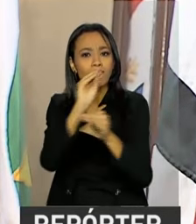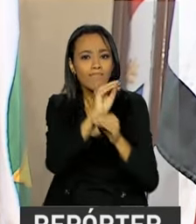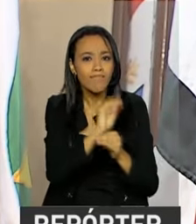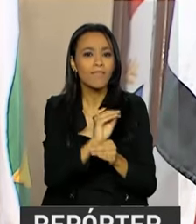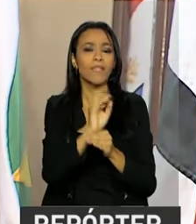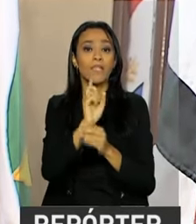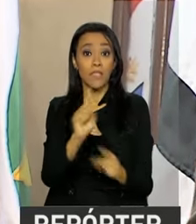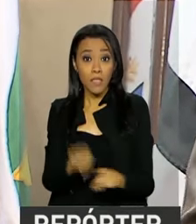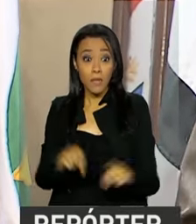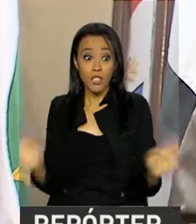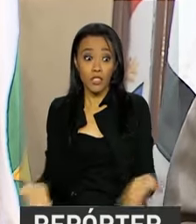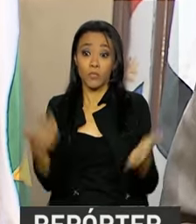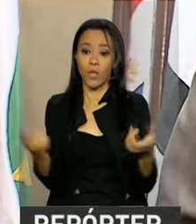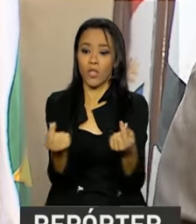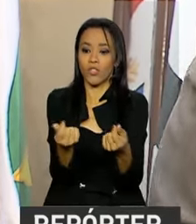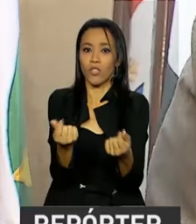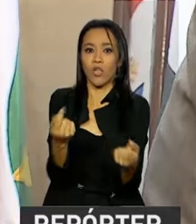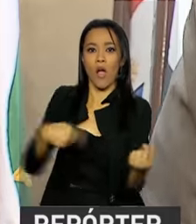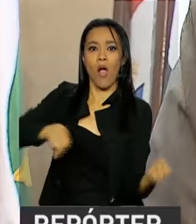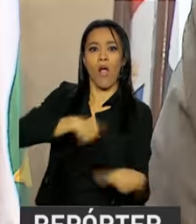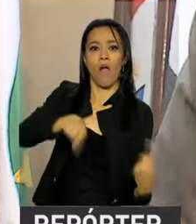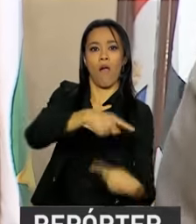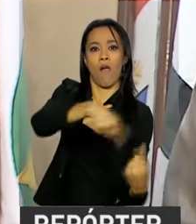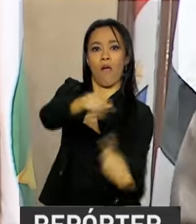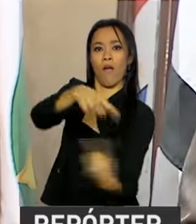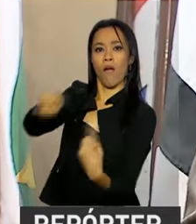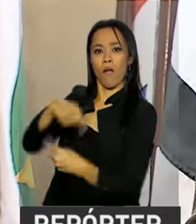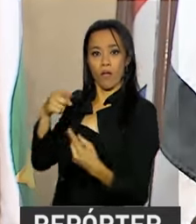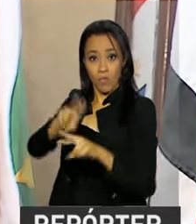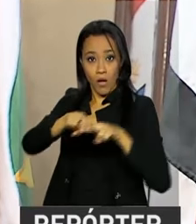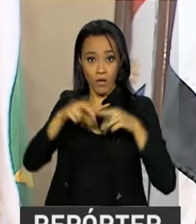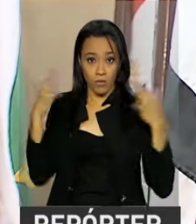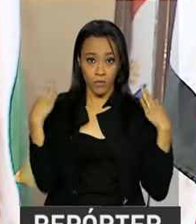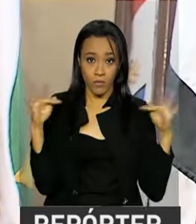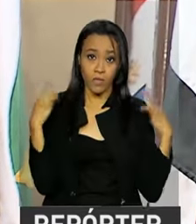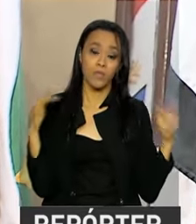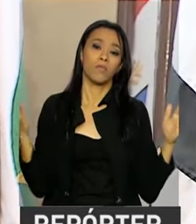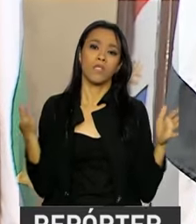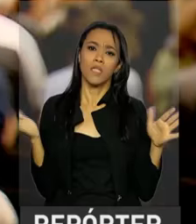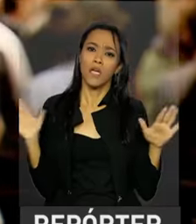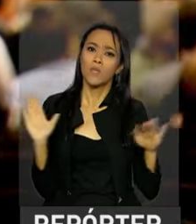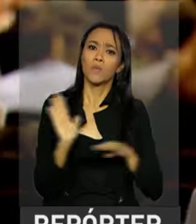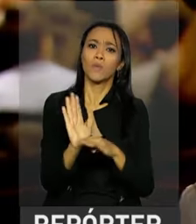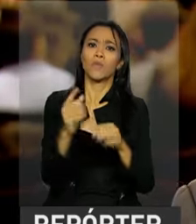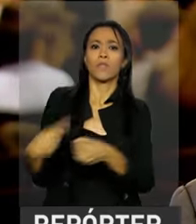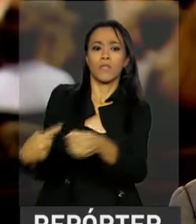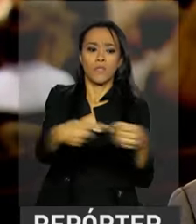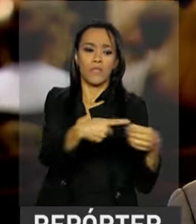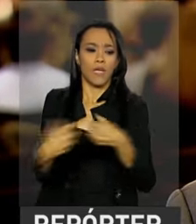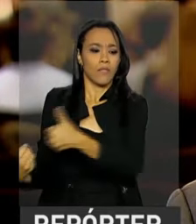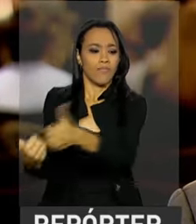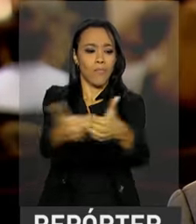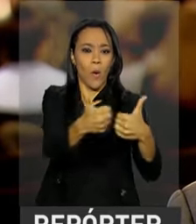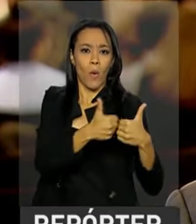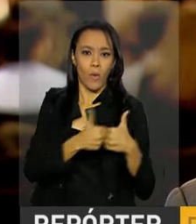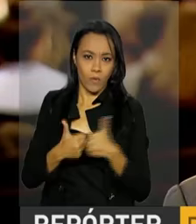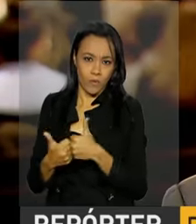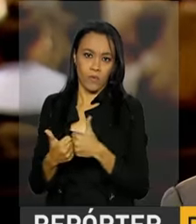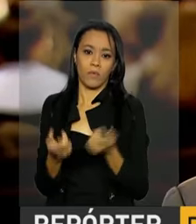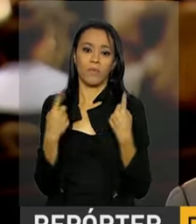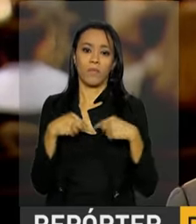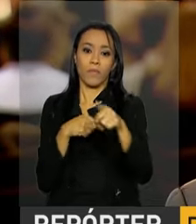economias locais, beneficiando amplamente as comunidades próximas. É necessário que esses